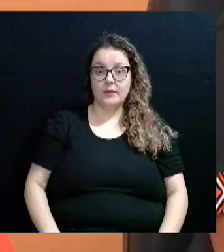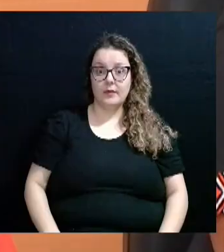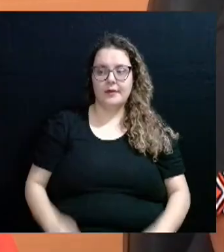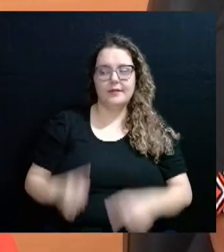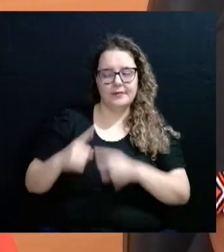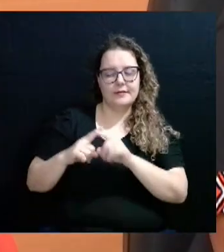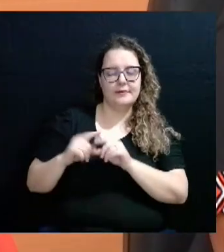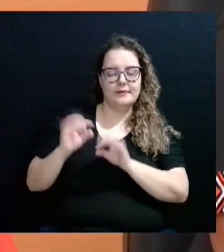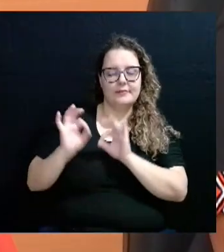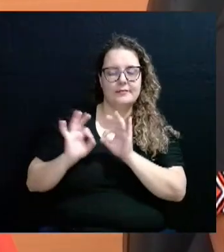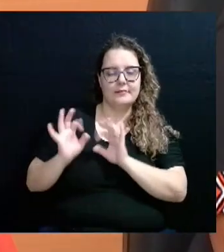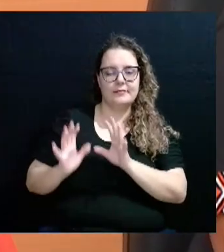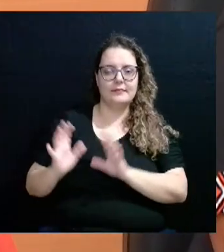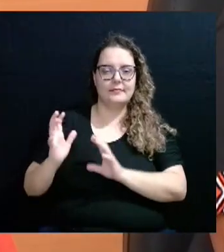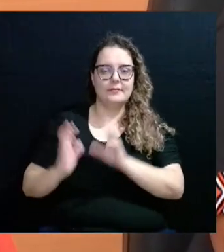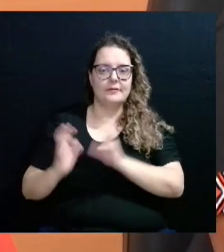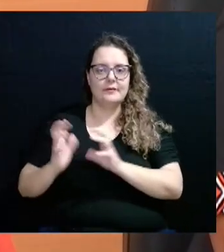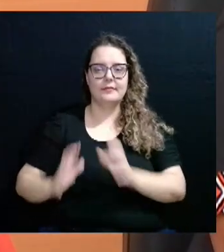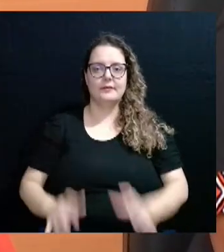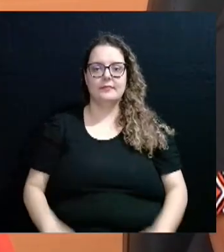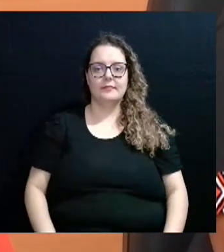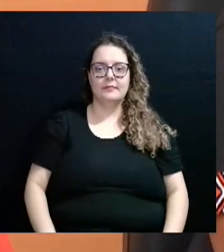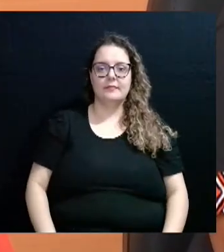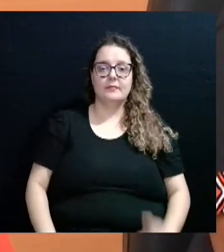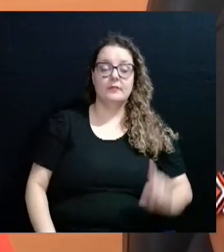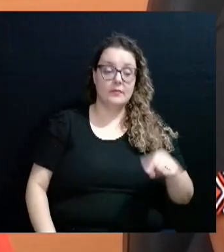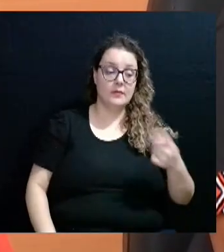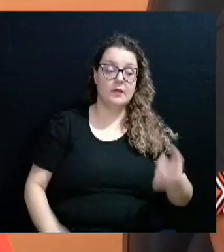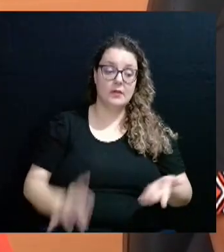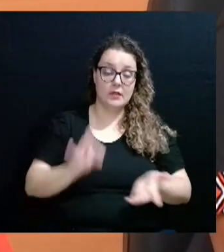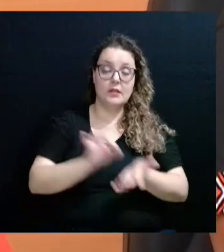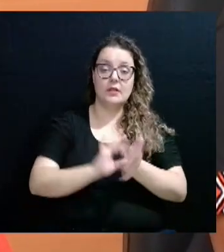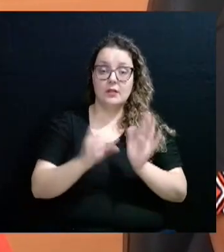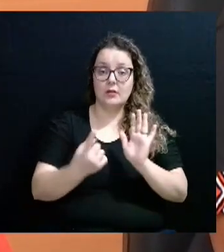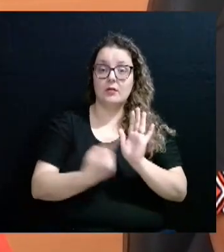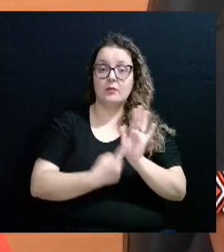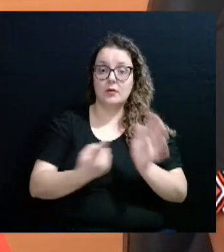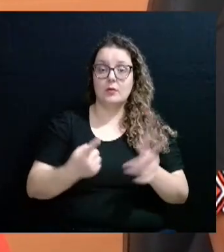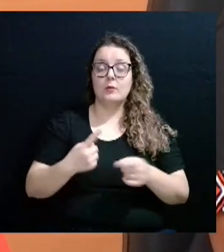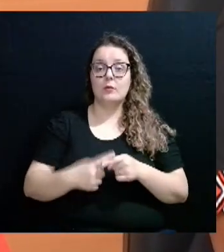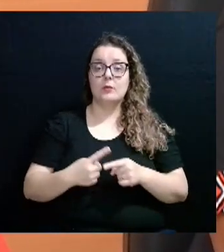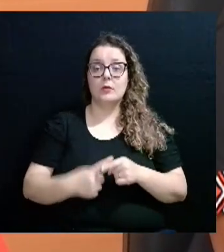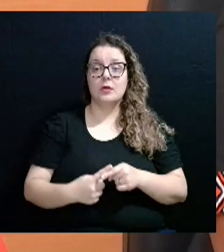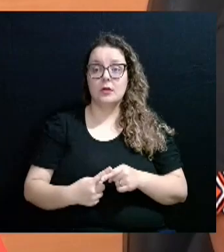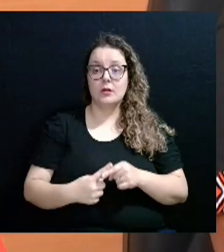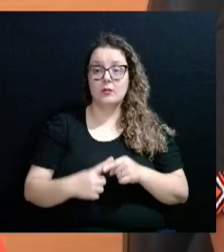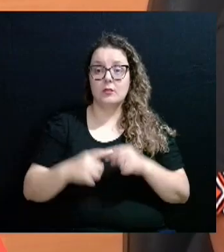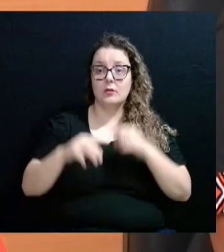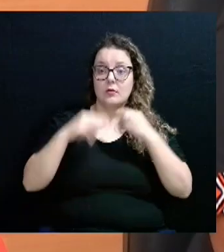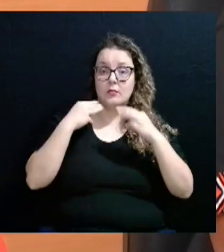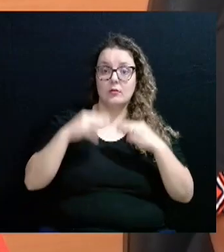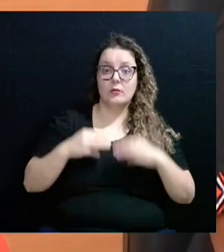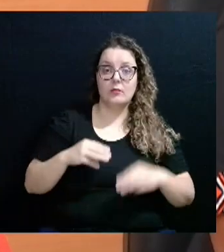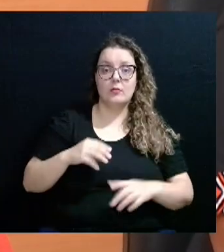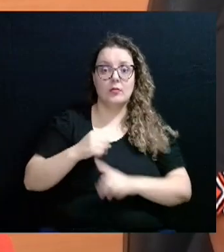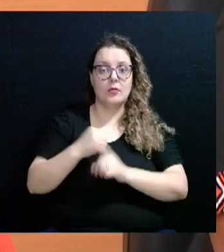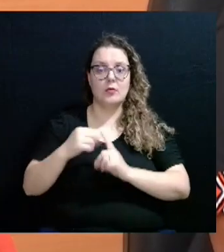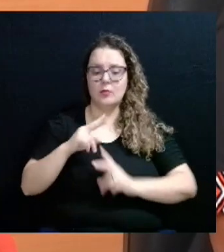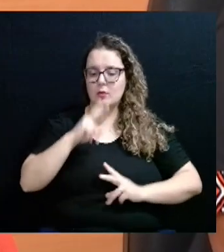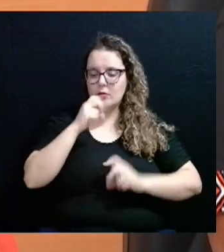treta, né? E a outra que realmente marcou, porque foi uma música de cunho social muito forte, que se